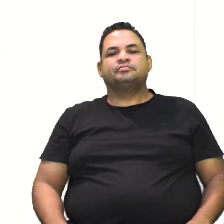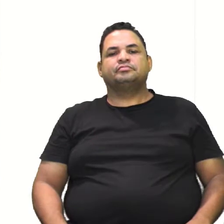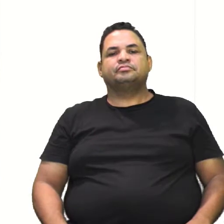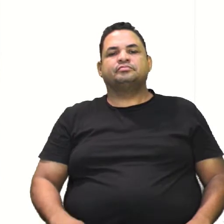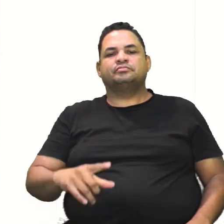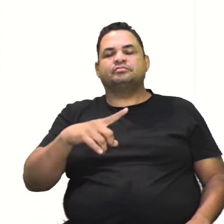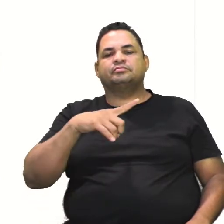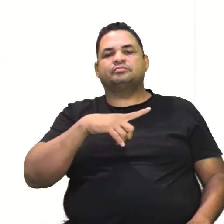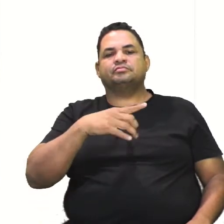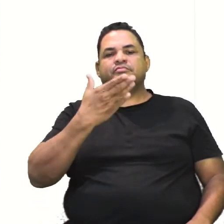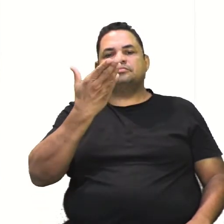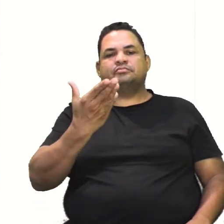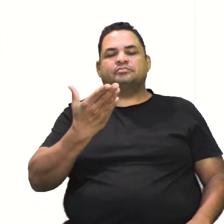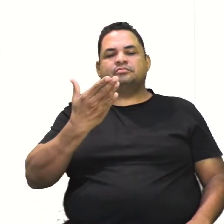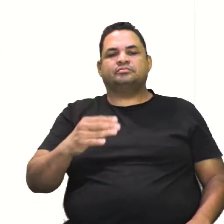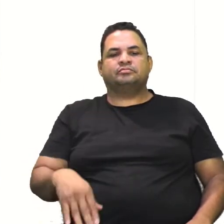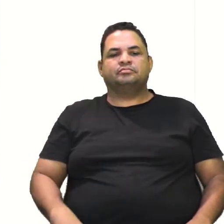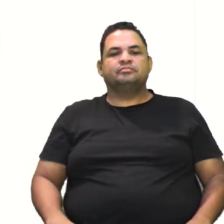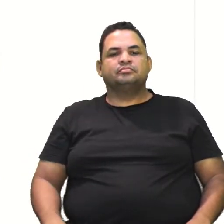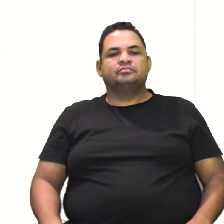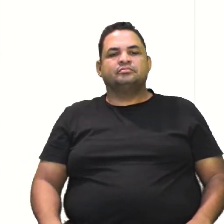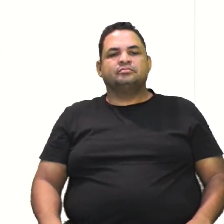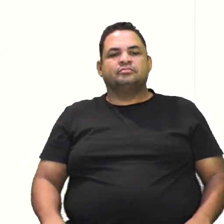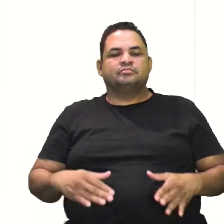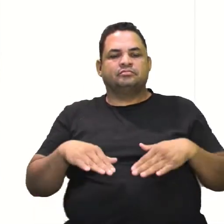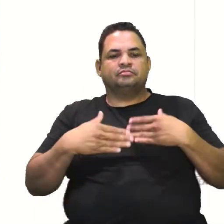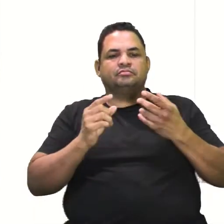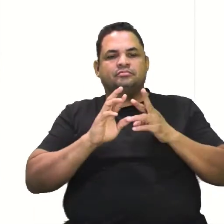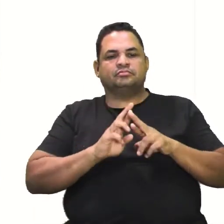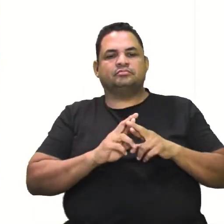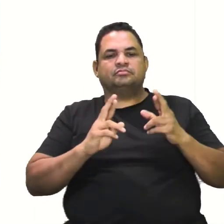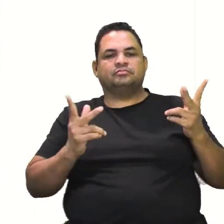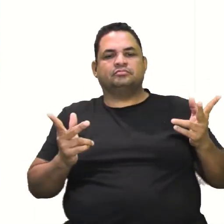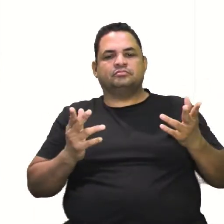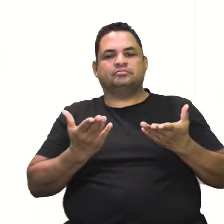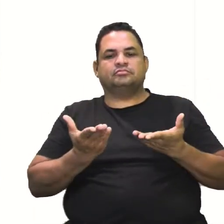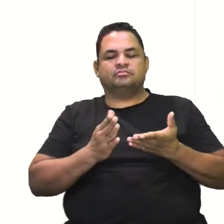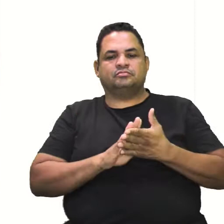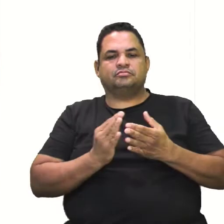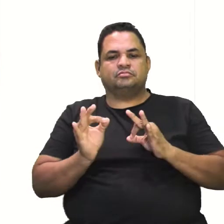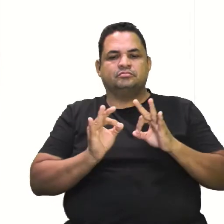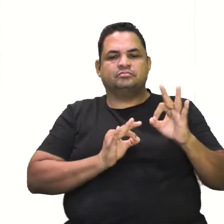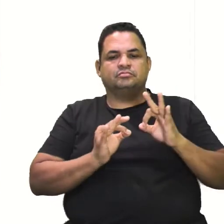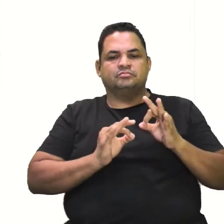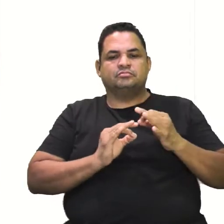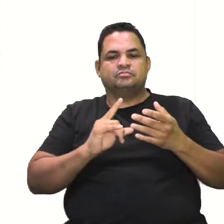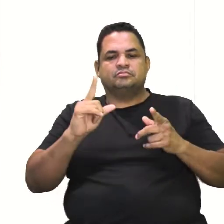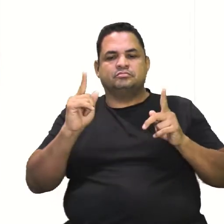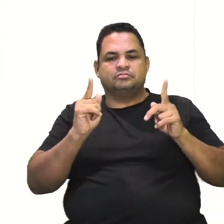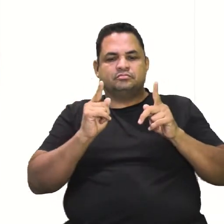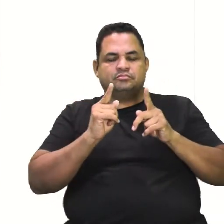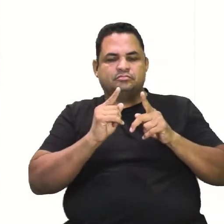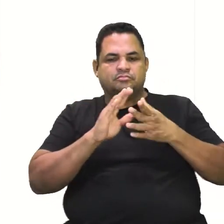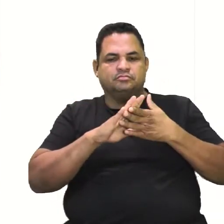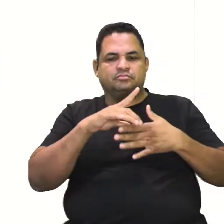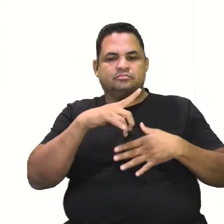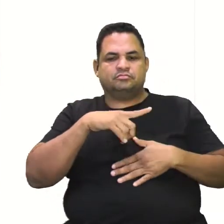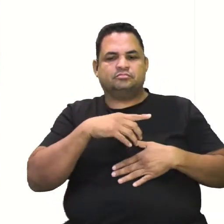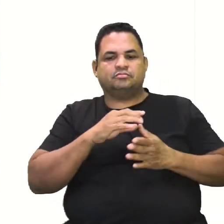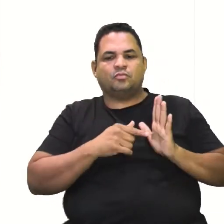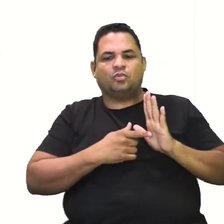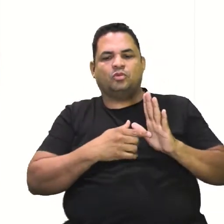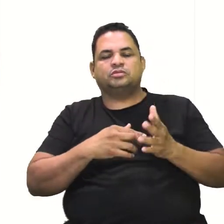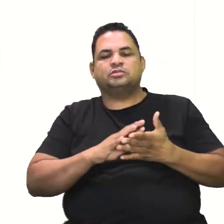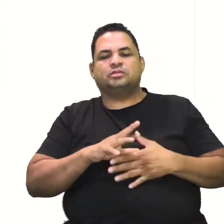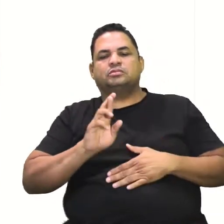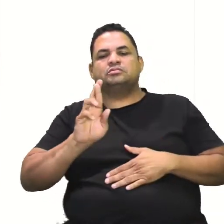começa a trazer a parte da geometria analítica, né, falando da equação da circunferência na sua forma reduzida. Ele fala quem é esse